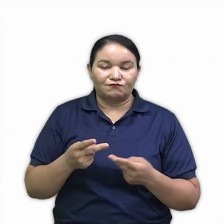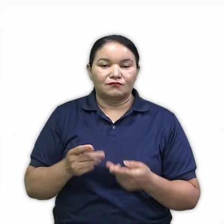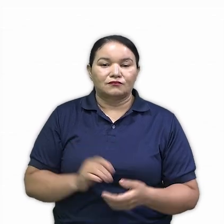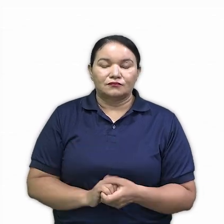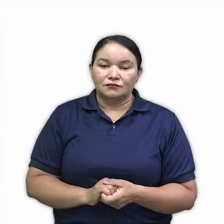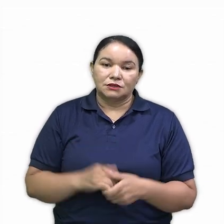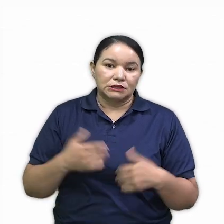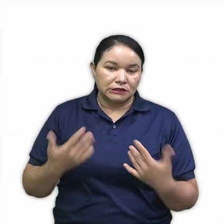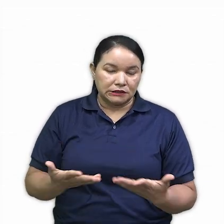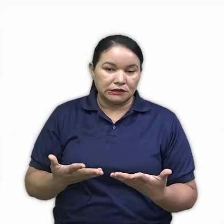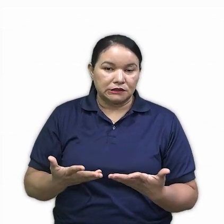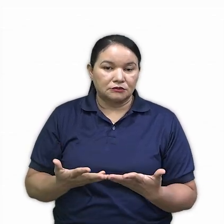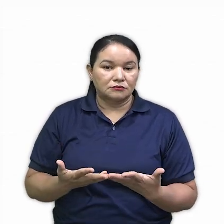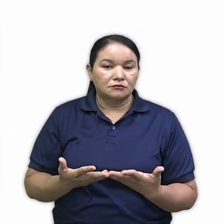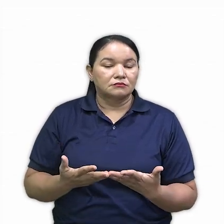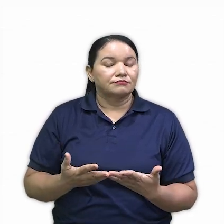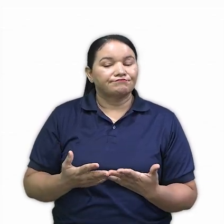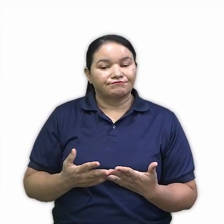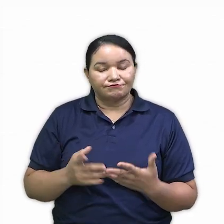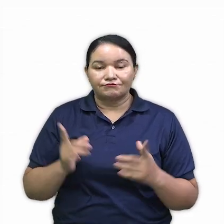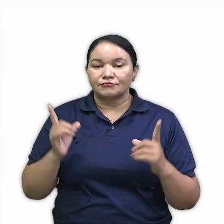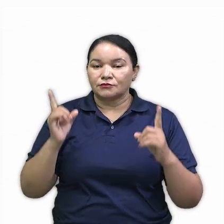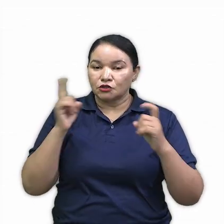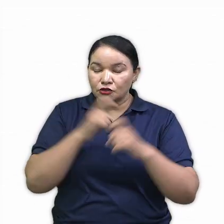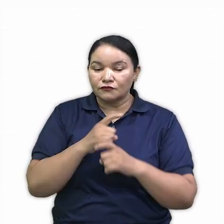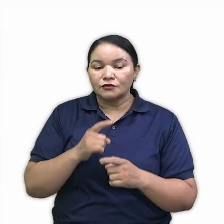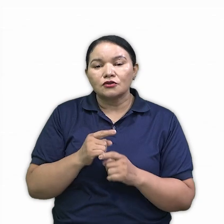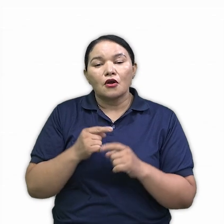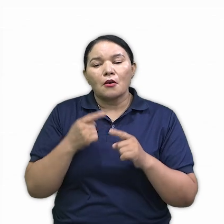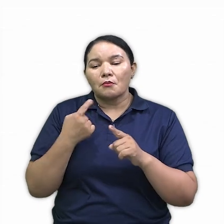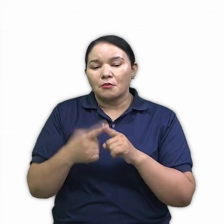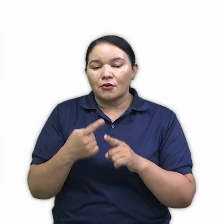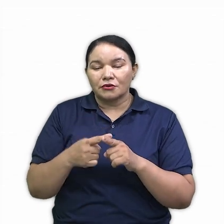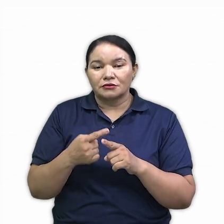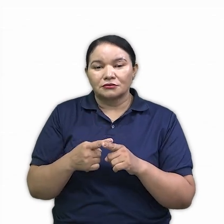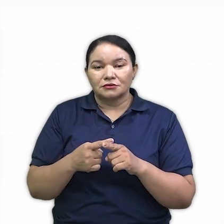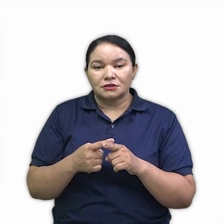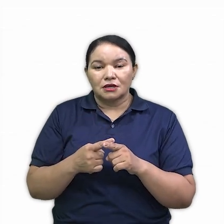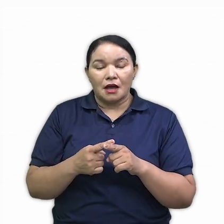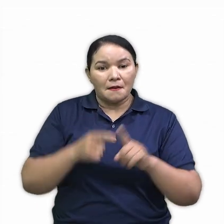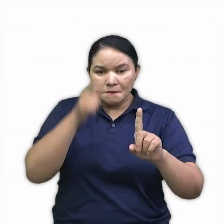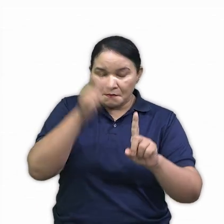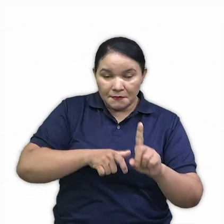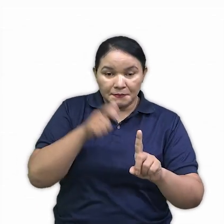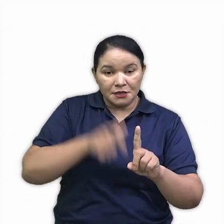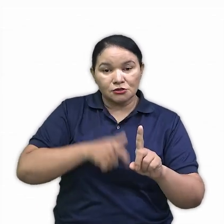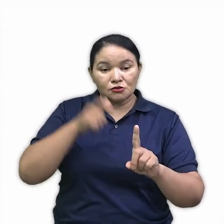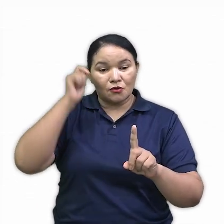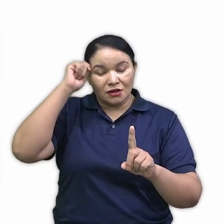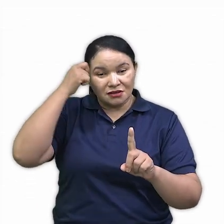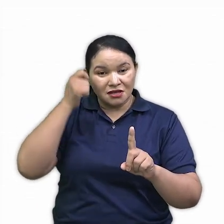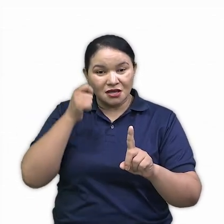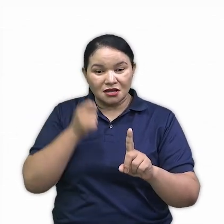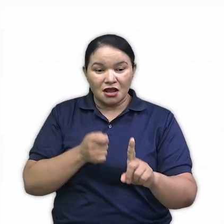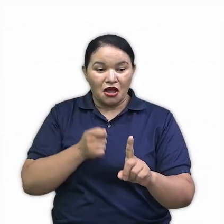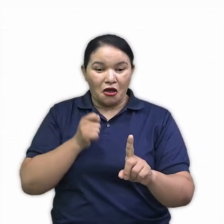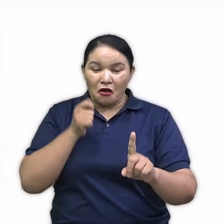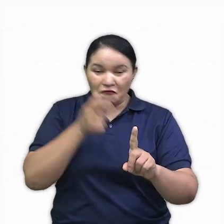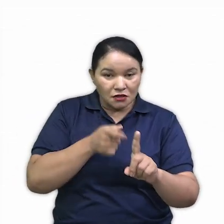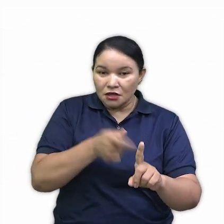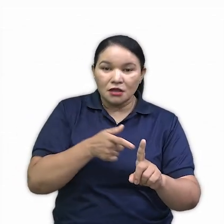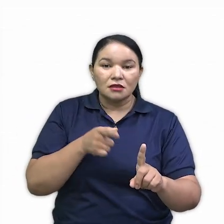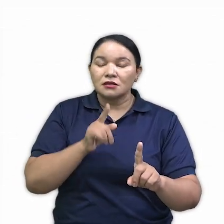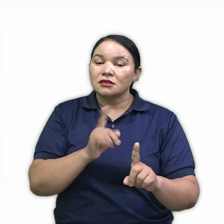as pessoas não dizem isso? Elas estão ali ofendendo uma pessoa negra? Não. Elas estão ali